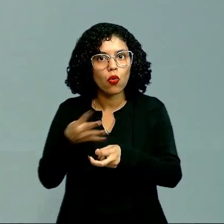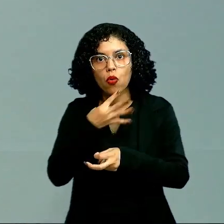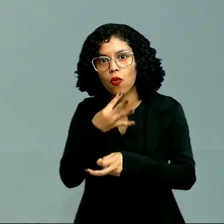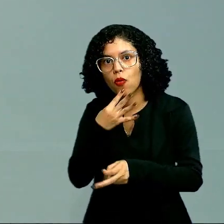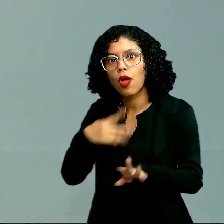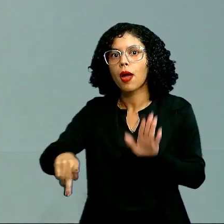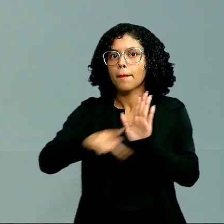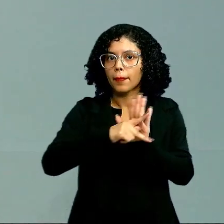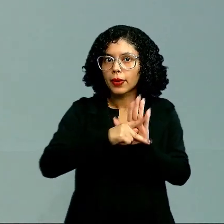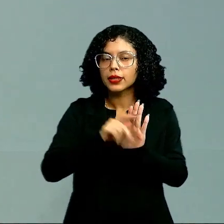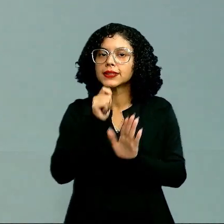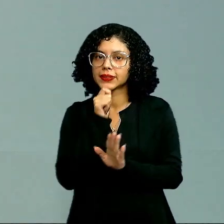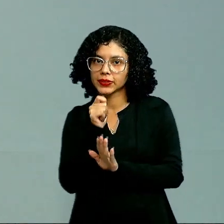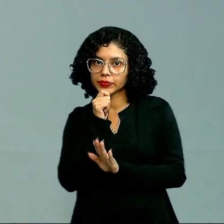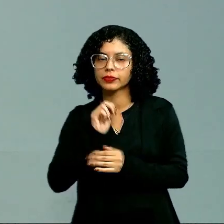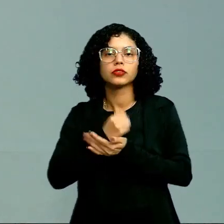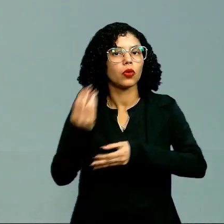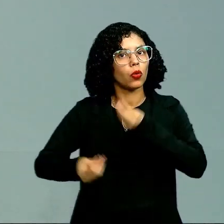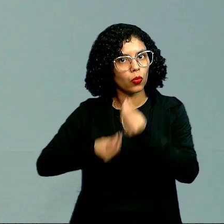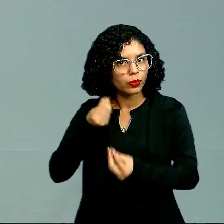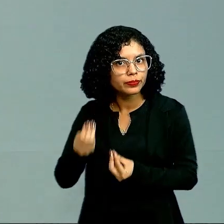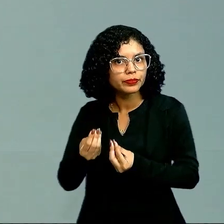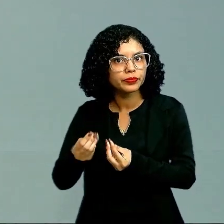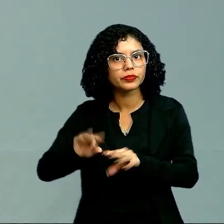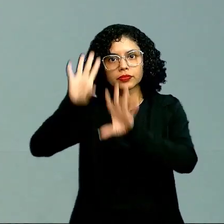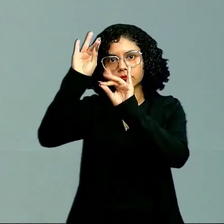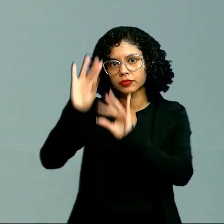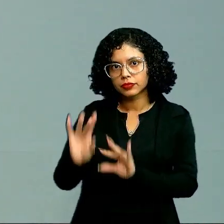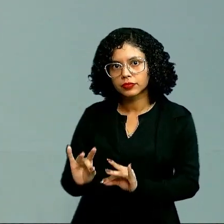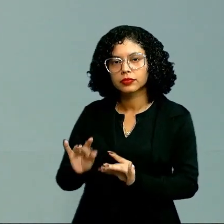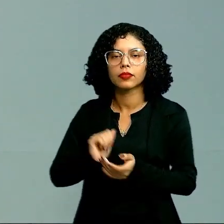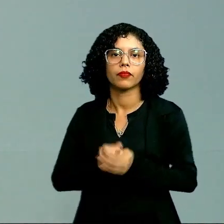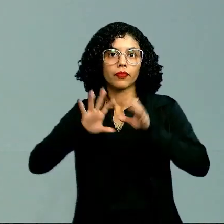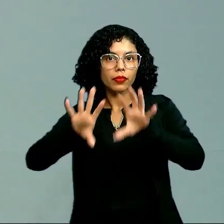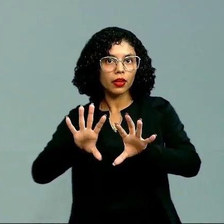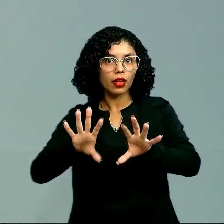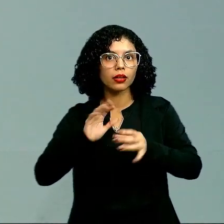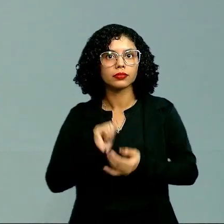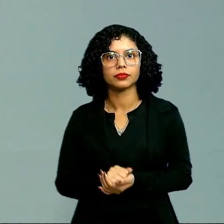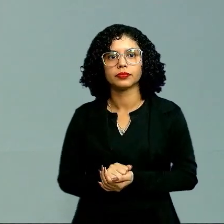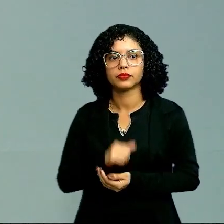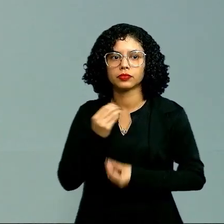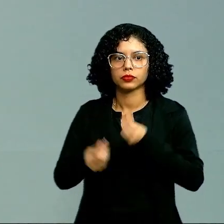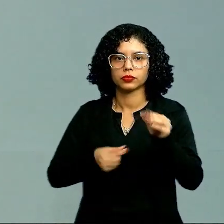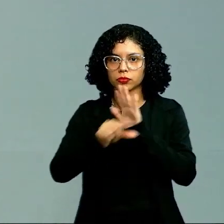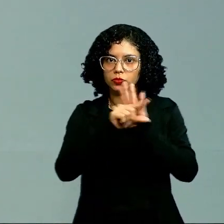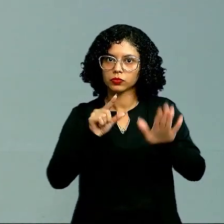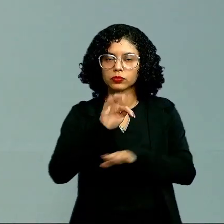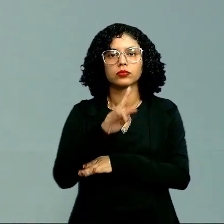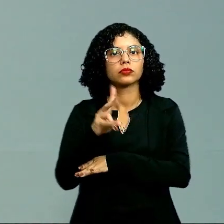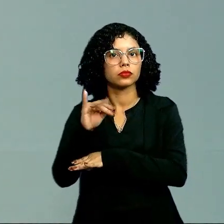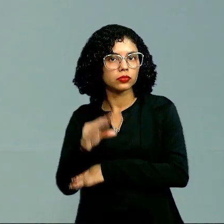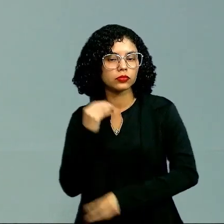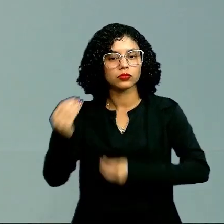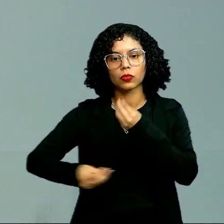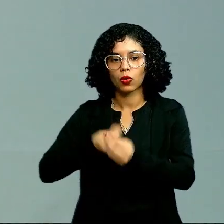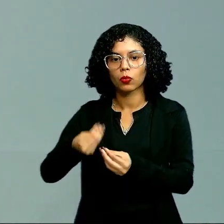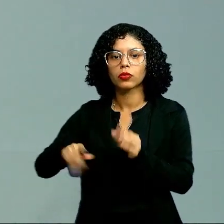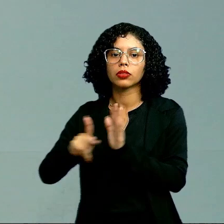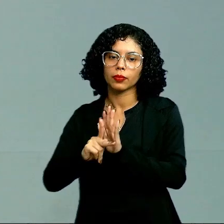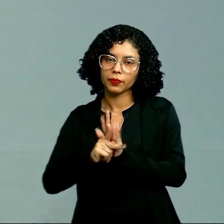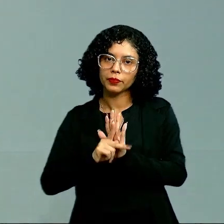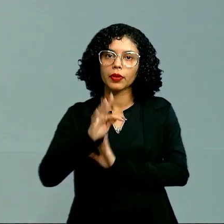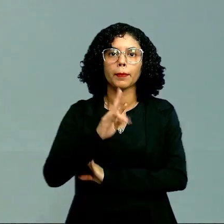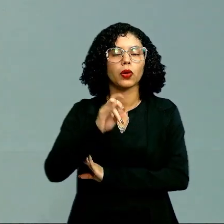as propriedades, tá, como faz cada parte. Assim tanto na estatística como também na